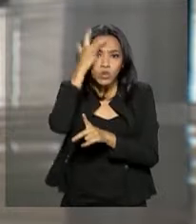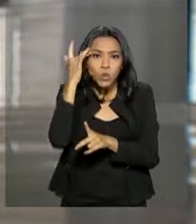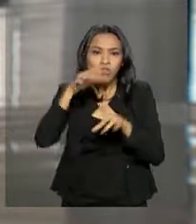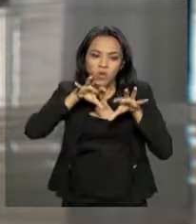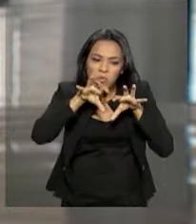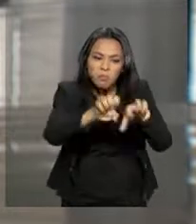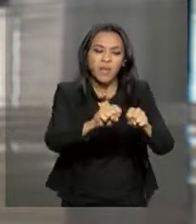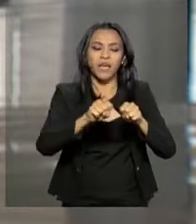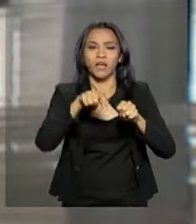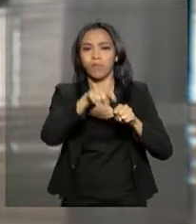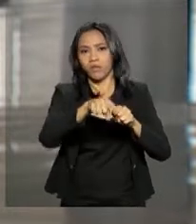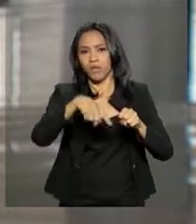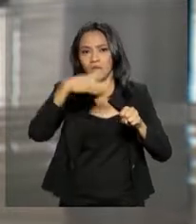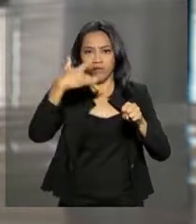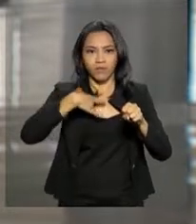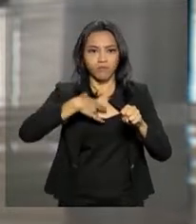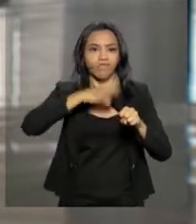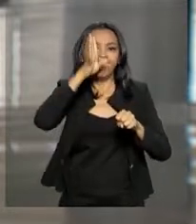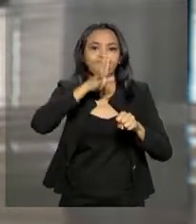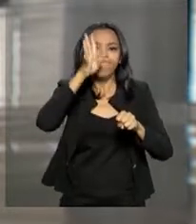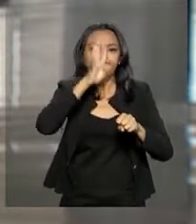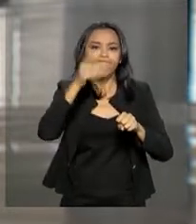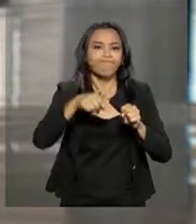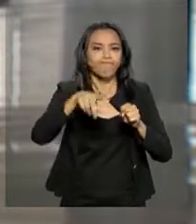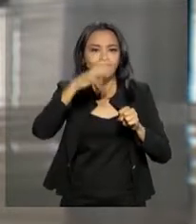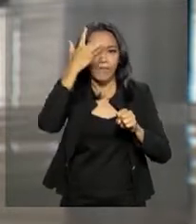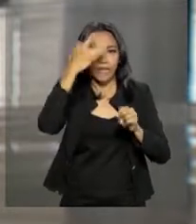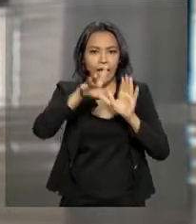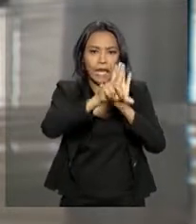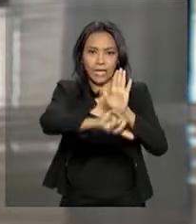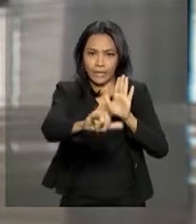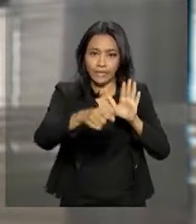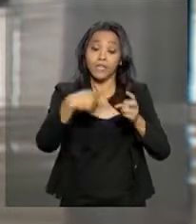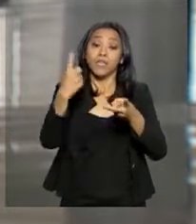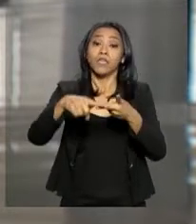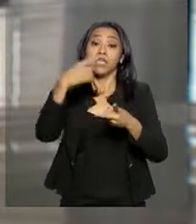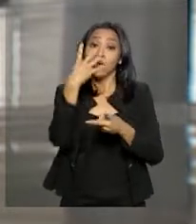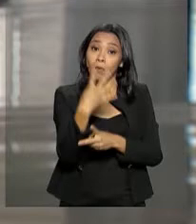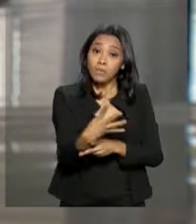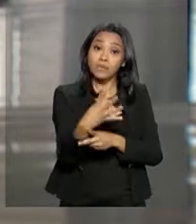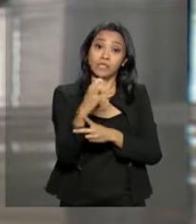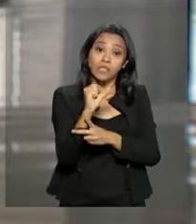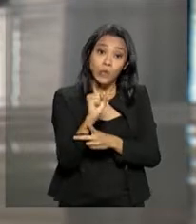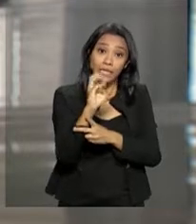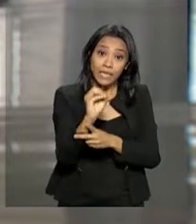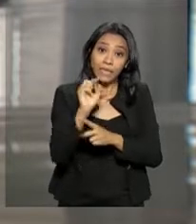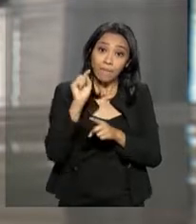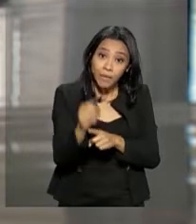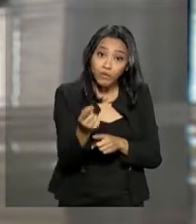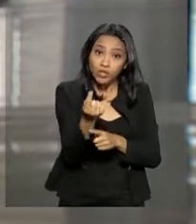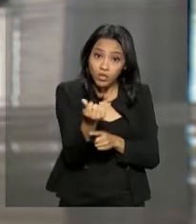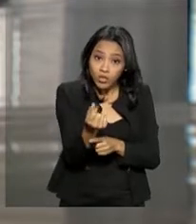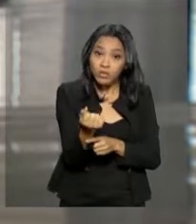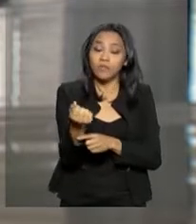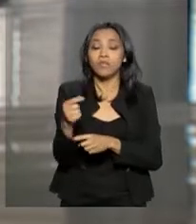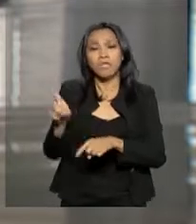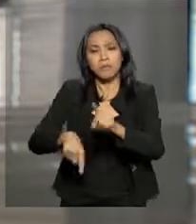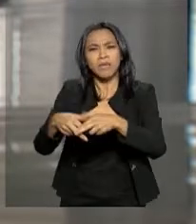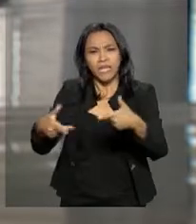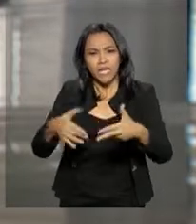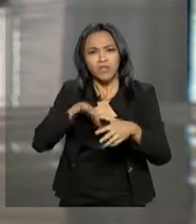prática de infrações à lei eleitoral e 480 mil reais em dinheiro e bens foram apreendidos